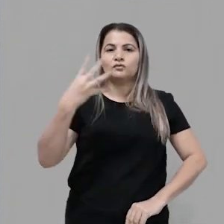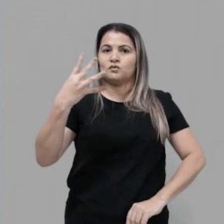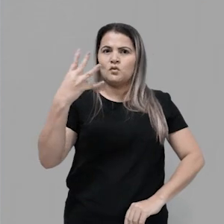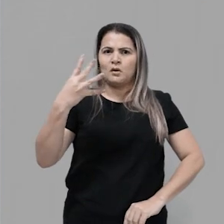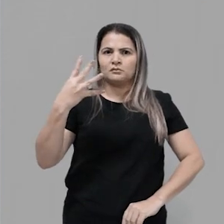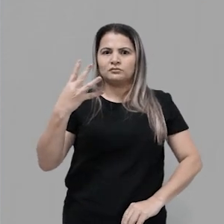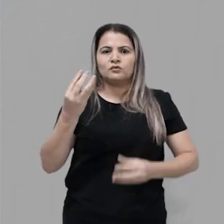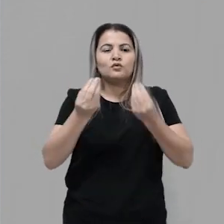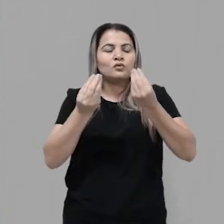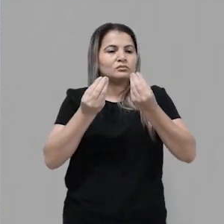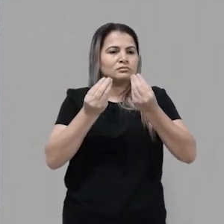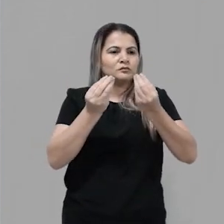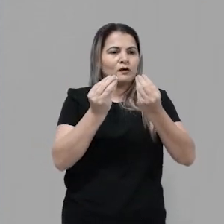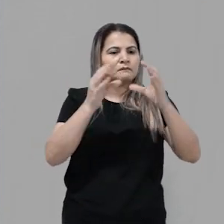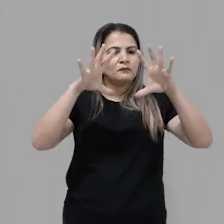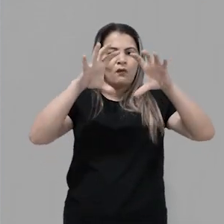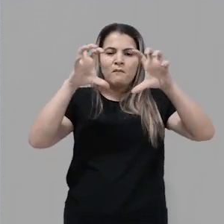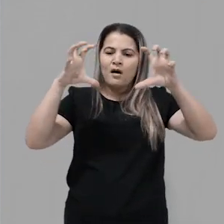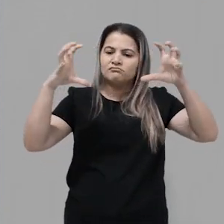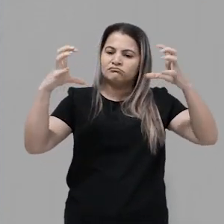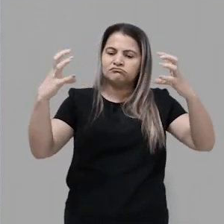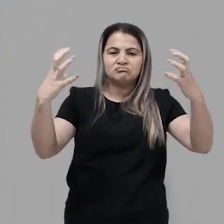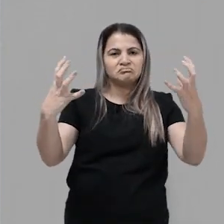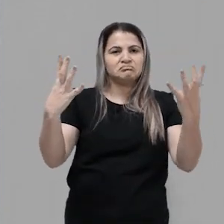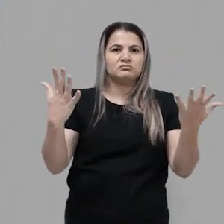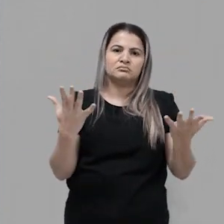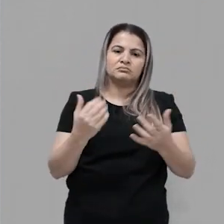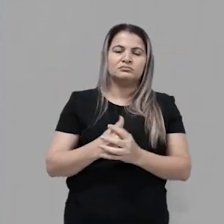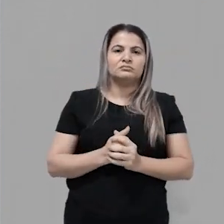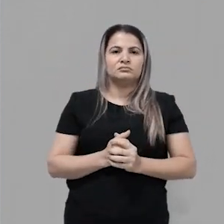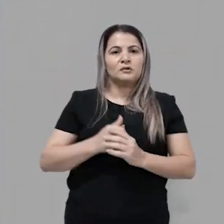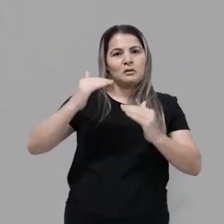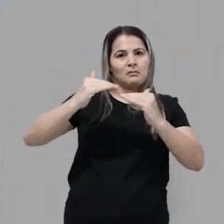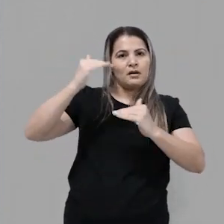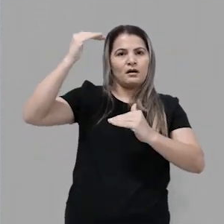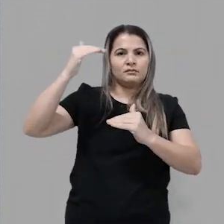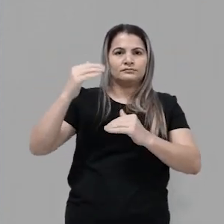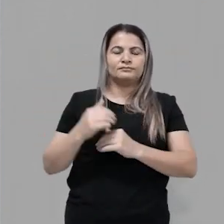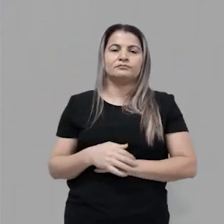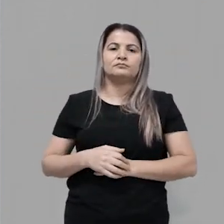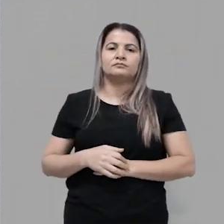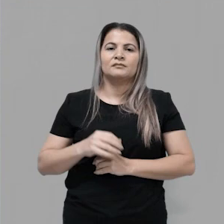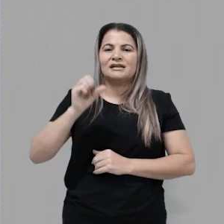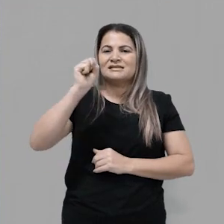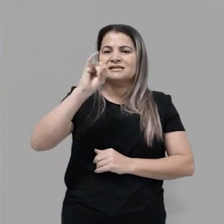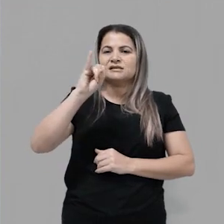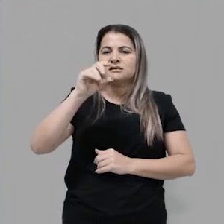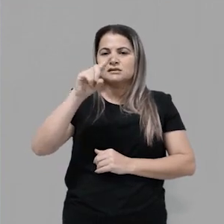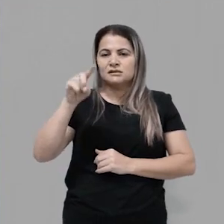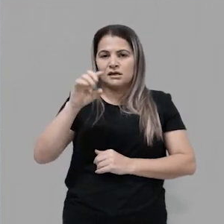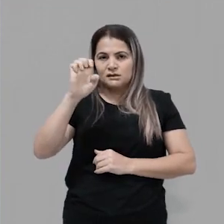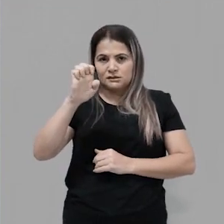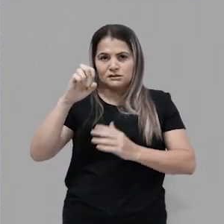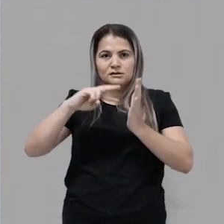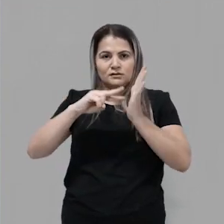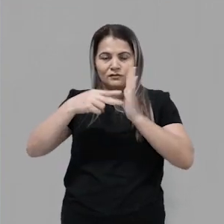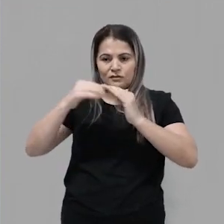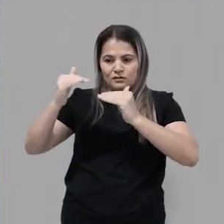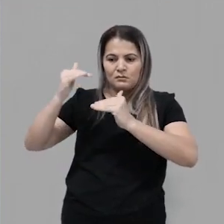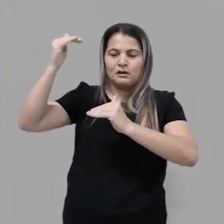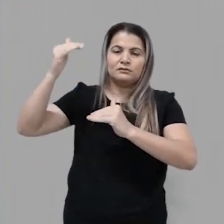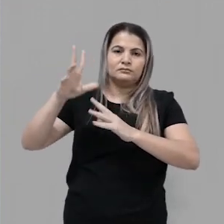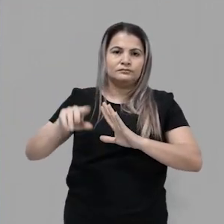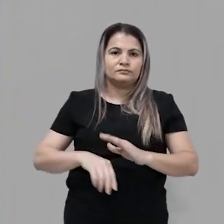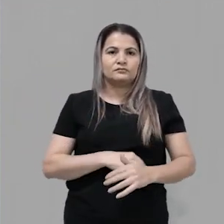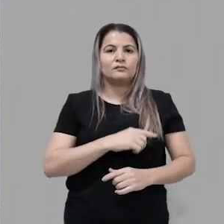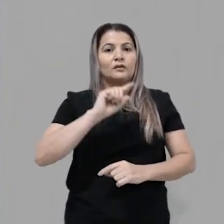formato. Shape está relacionado à forma. Size ao tamanho. Cor, se você vai caracterizar alguma